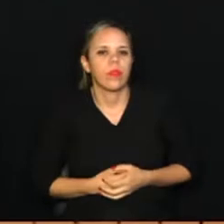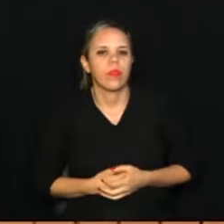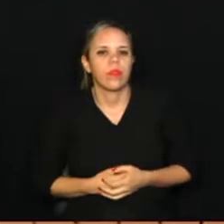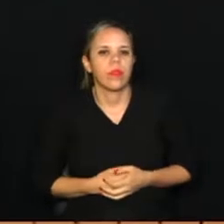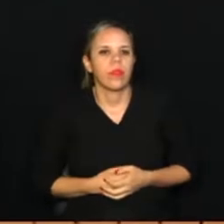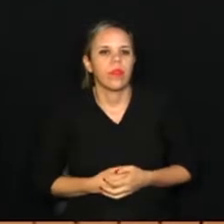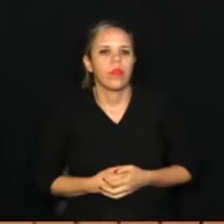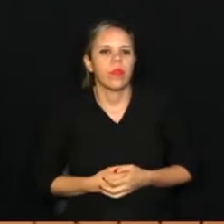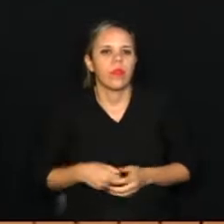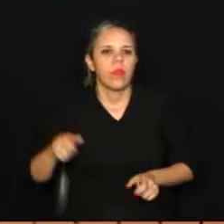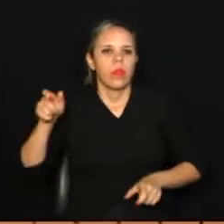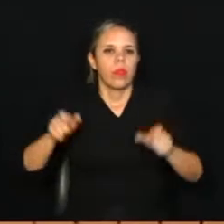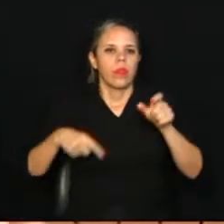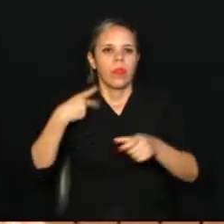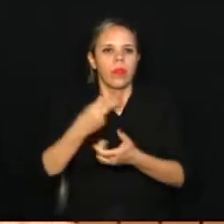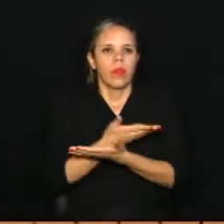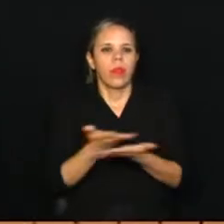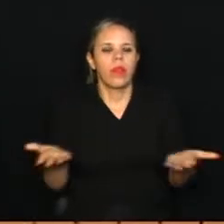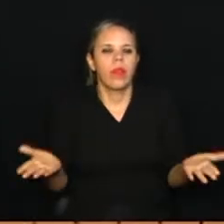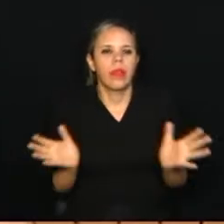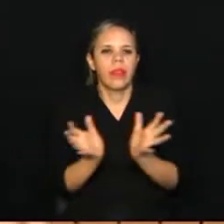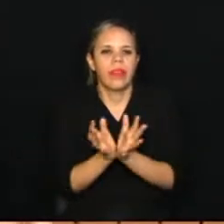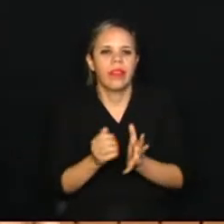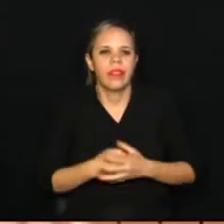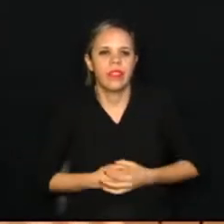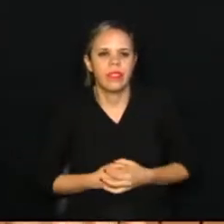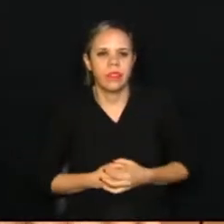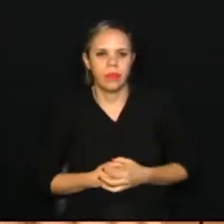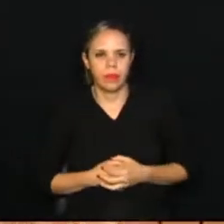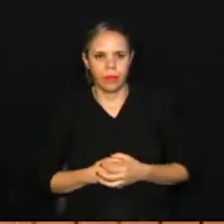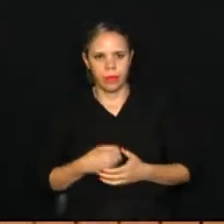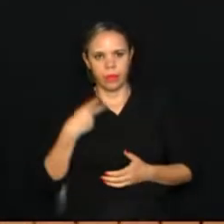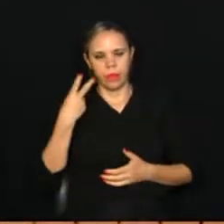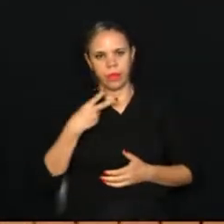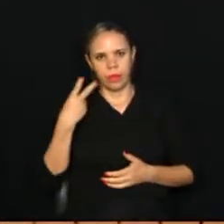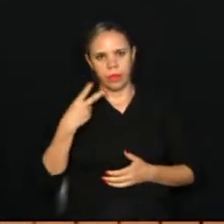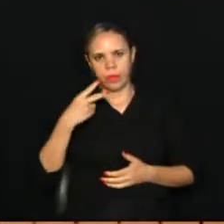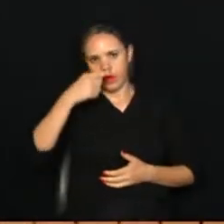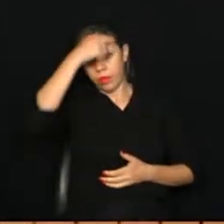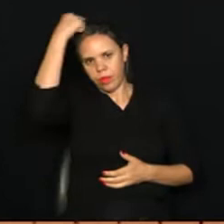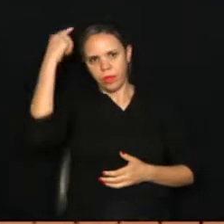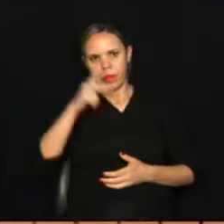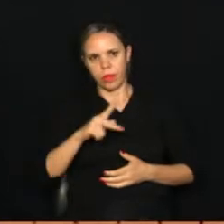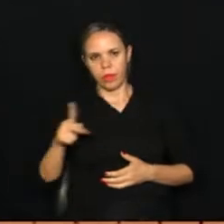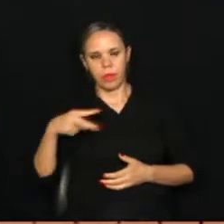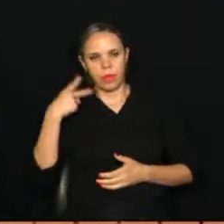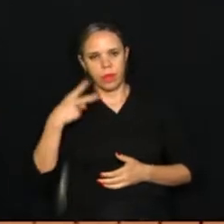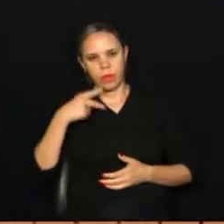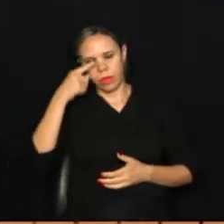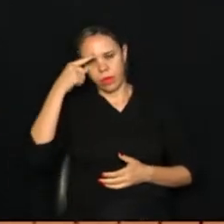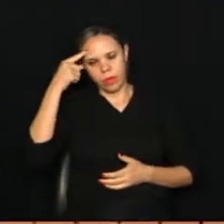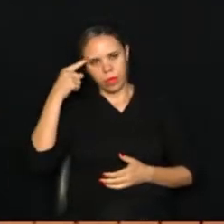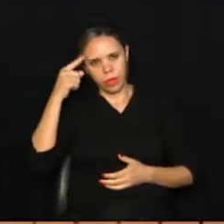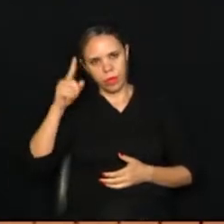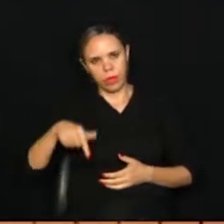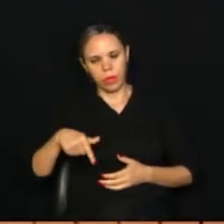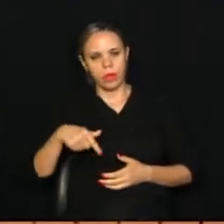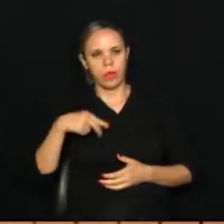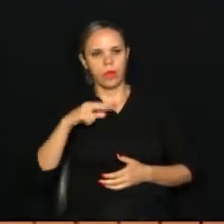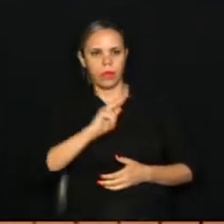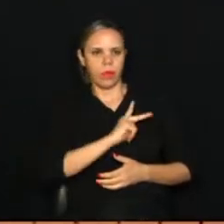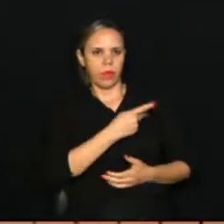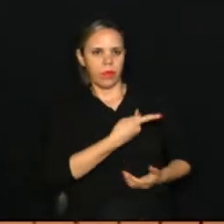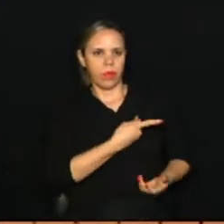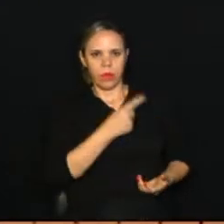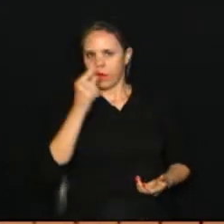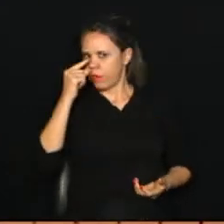os demais vereadores da comissão, Paulo Gaspar é o presidente, a Paola Miguel, o Paulo Haddad, o